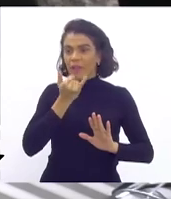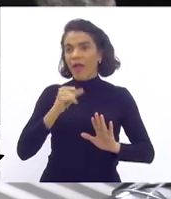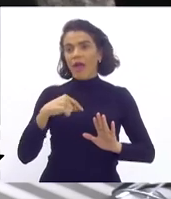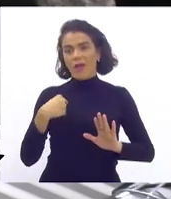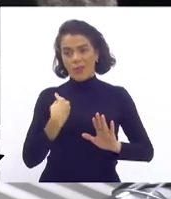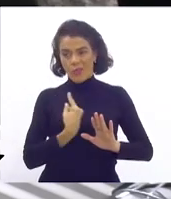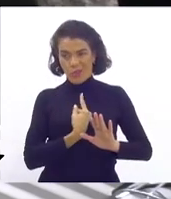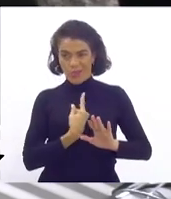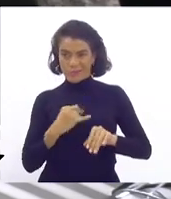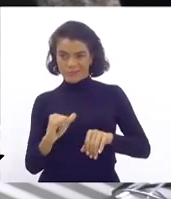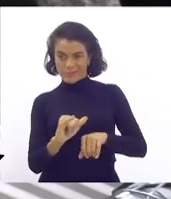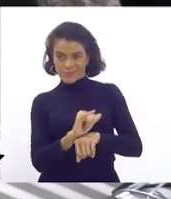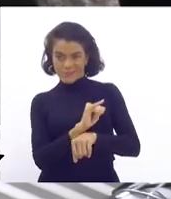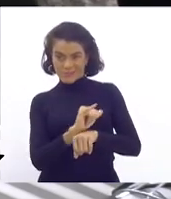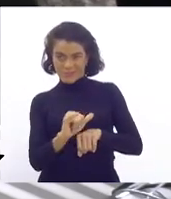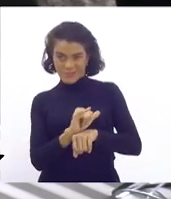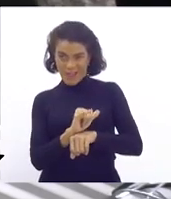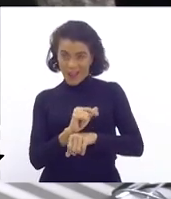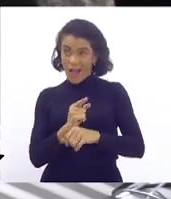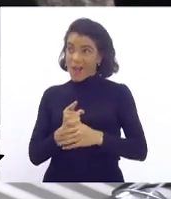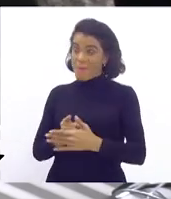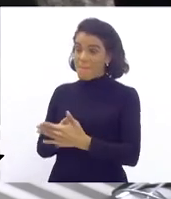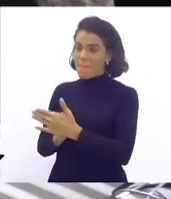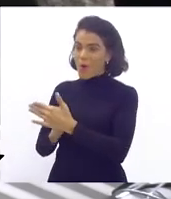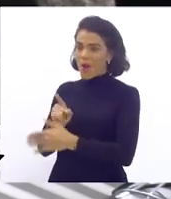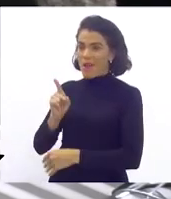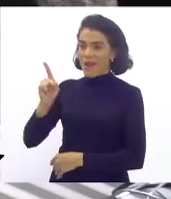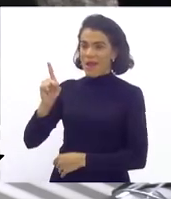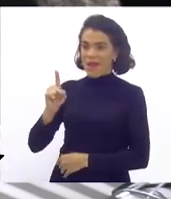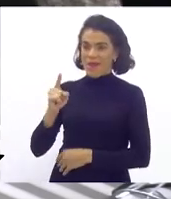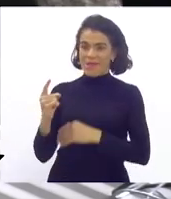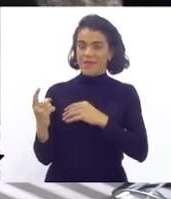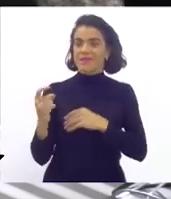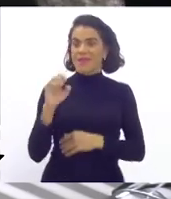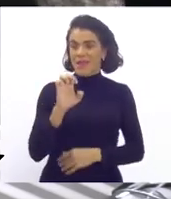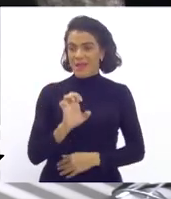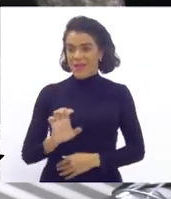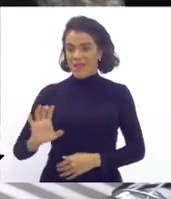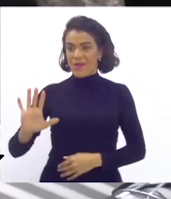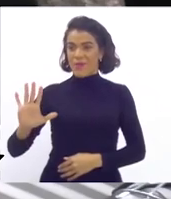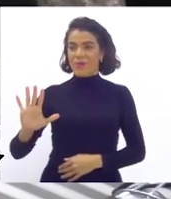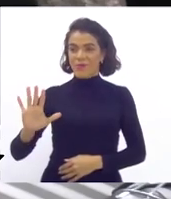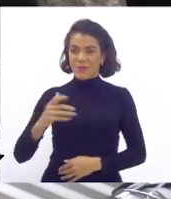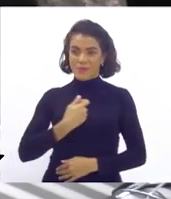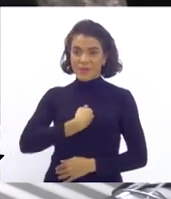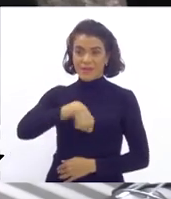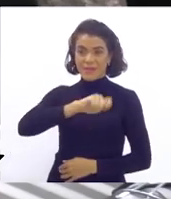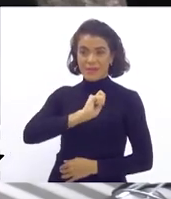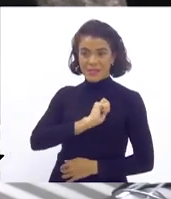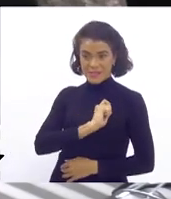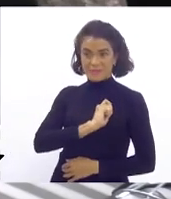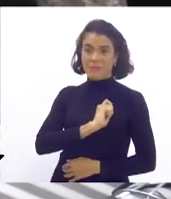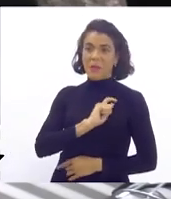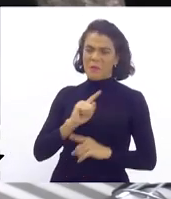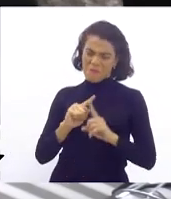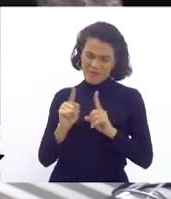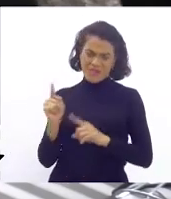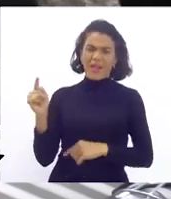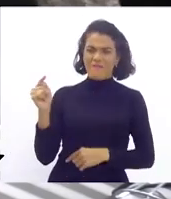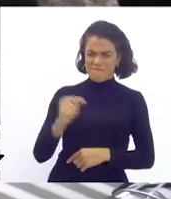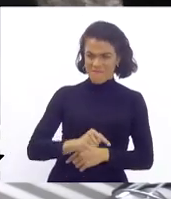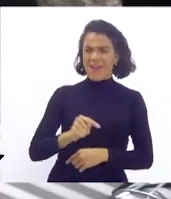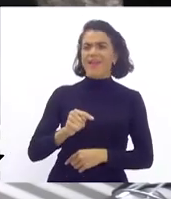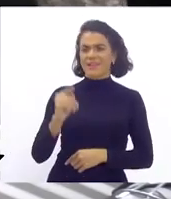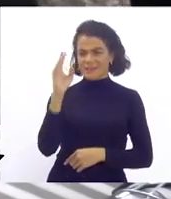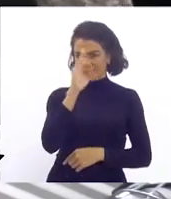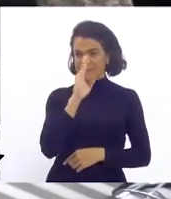iniciou lá da Europa o seu que vive né na Espanha mas que vai estar passeio aqui alguns dias que eu